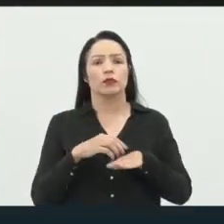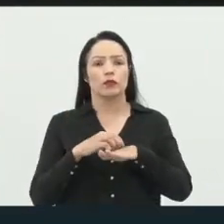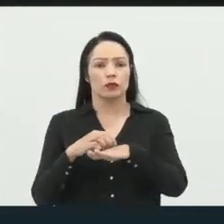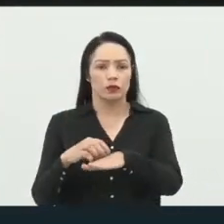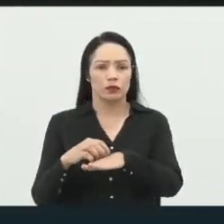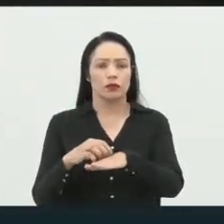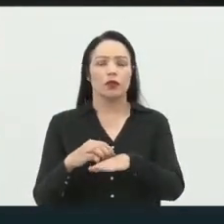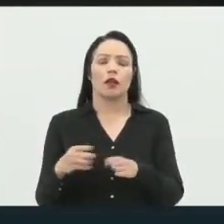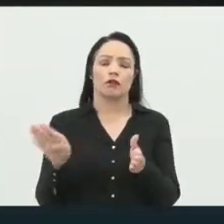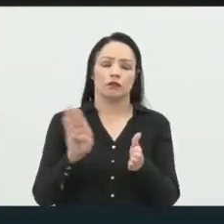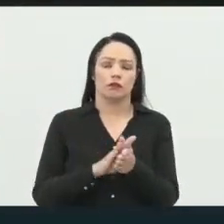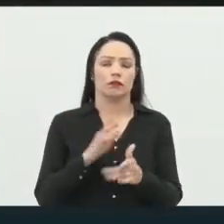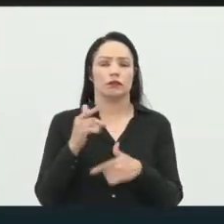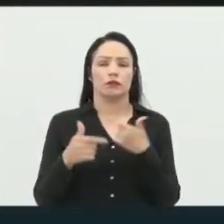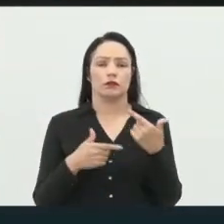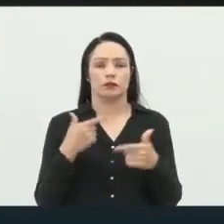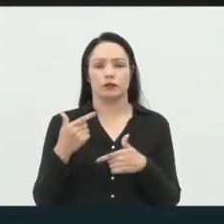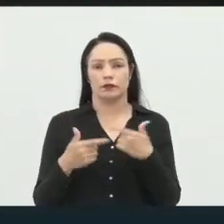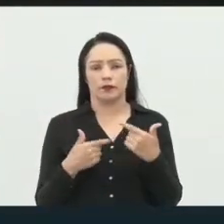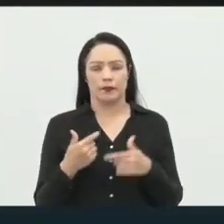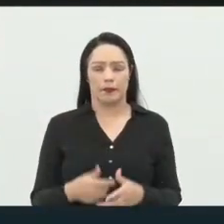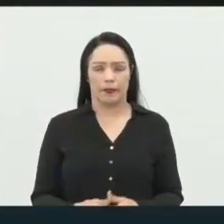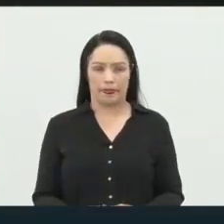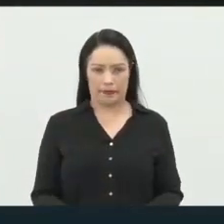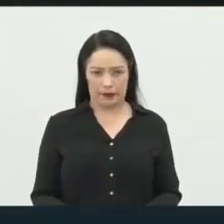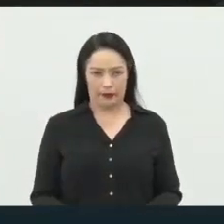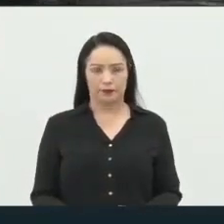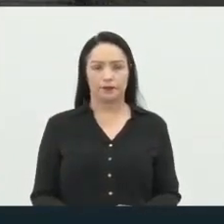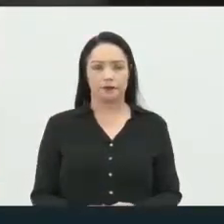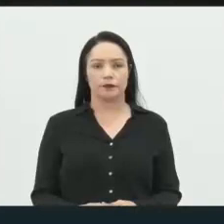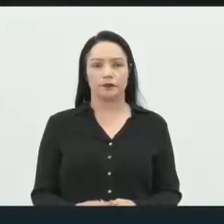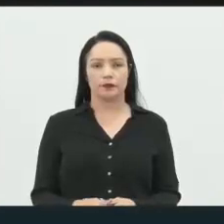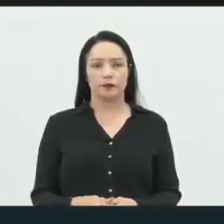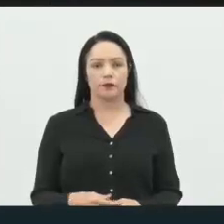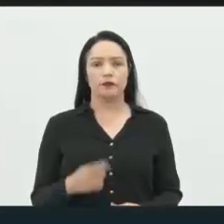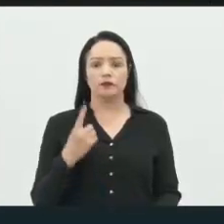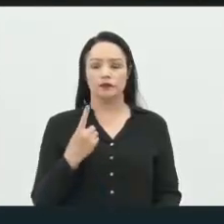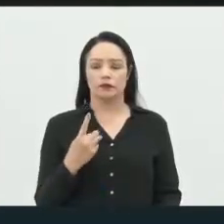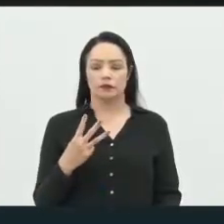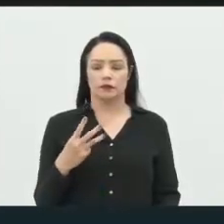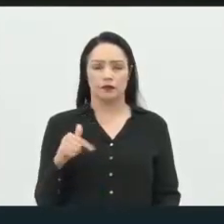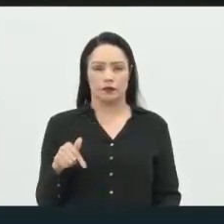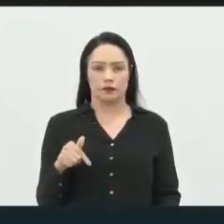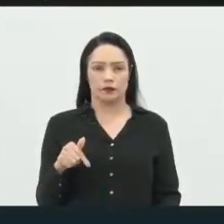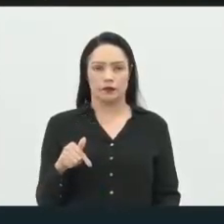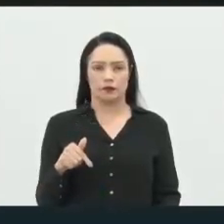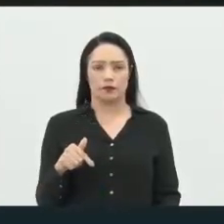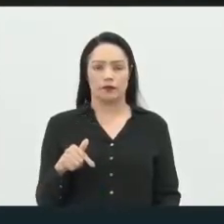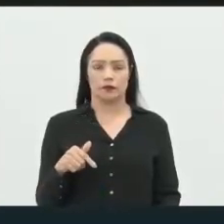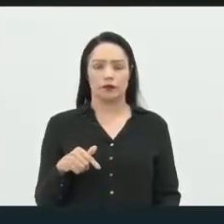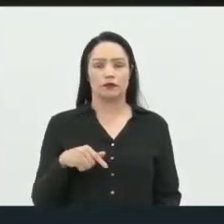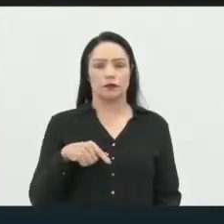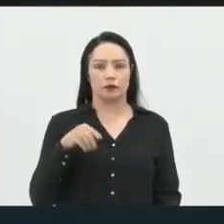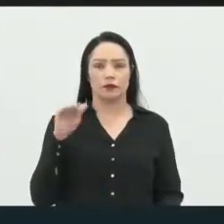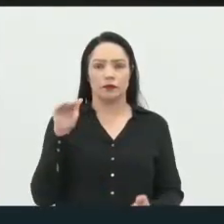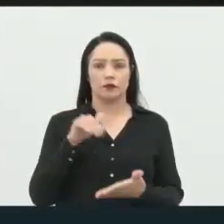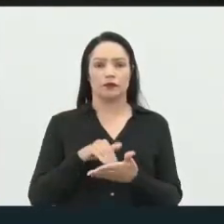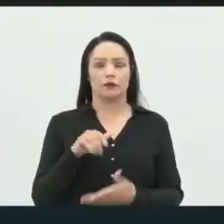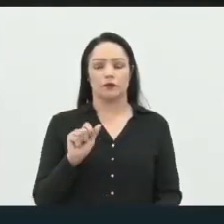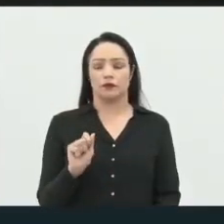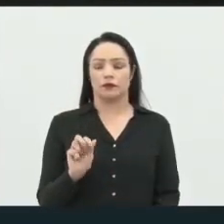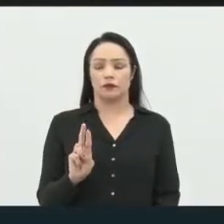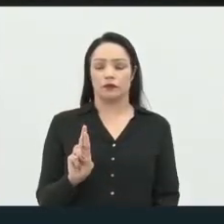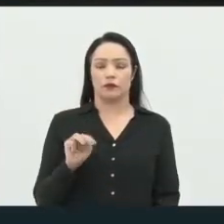outra linha pessoal ali é 137 do Armênia mandei um e-mail para